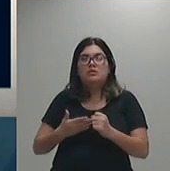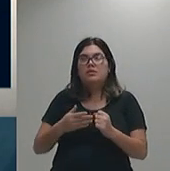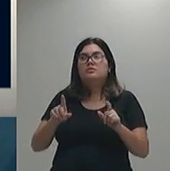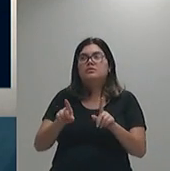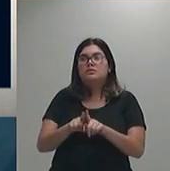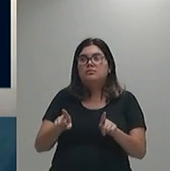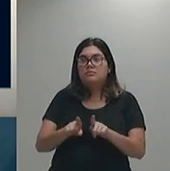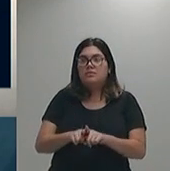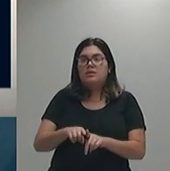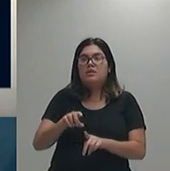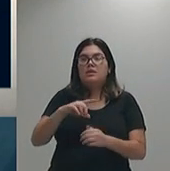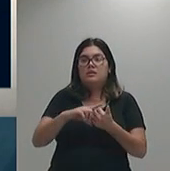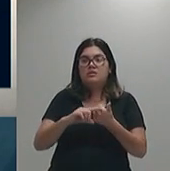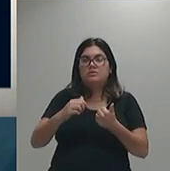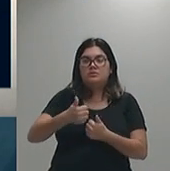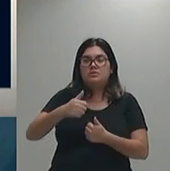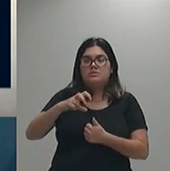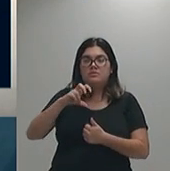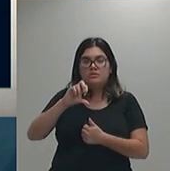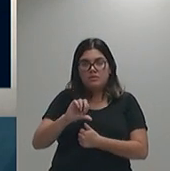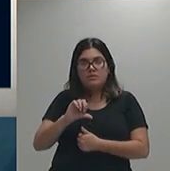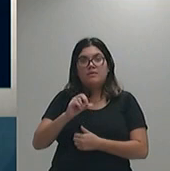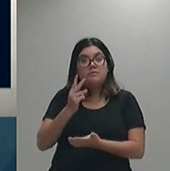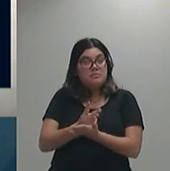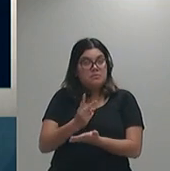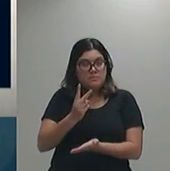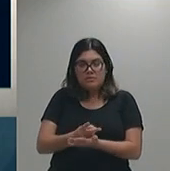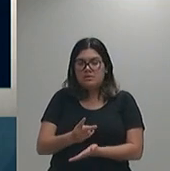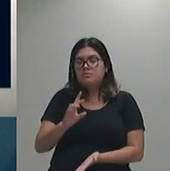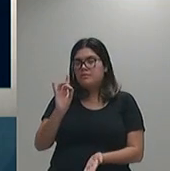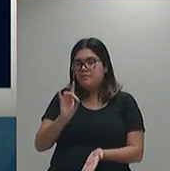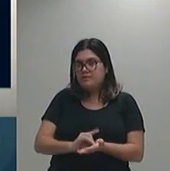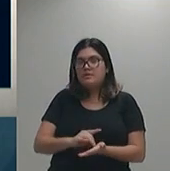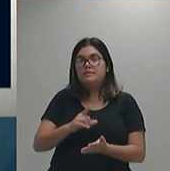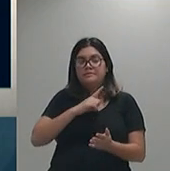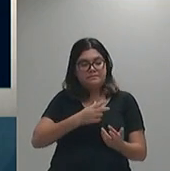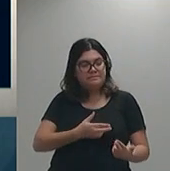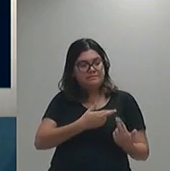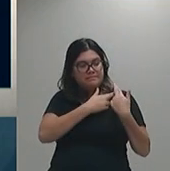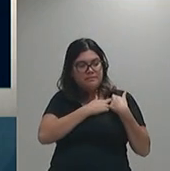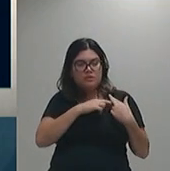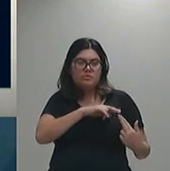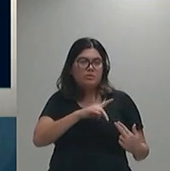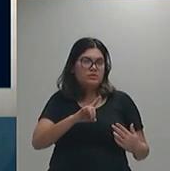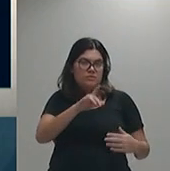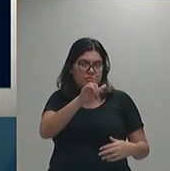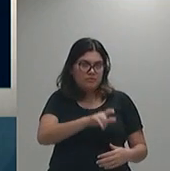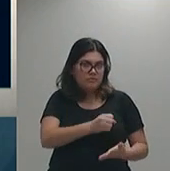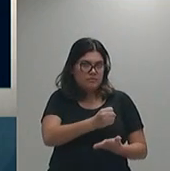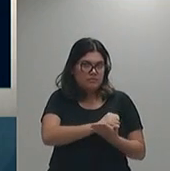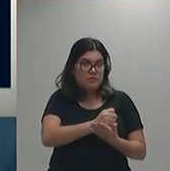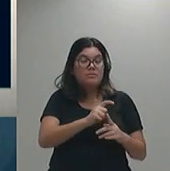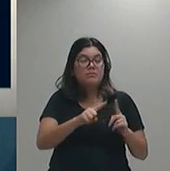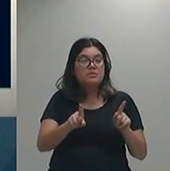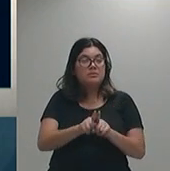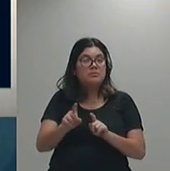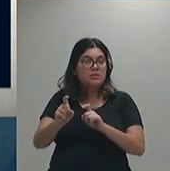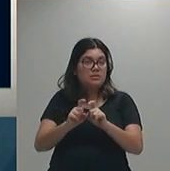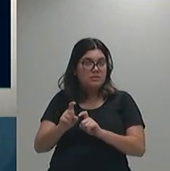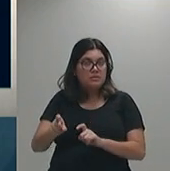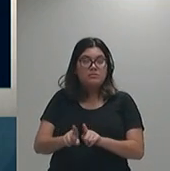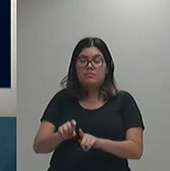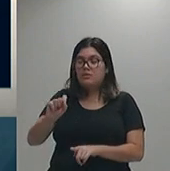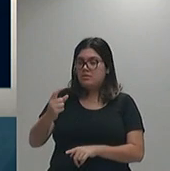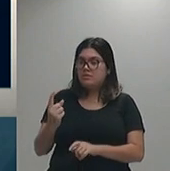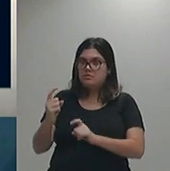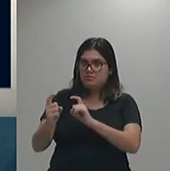159 objetivando-se pelos mesmos fatos a responsabilização não sobe os controladores mas também dos administradores e eles administradores